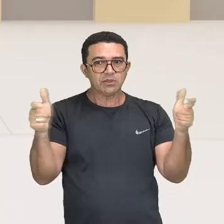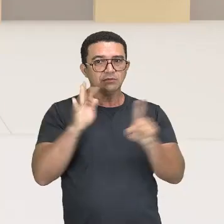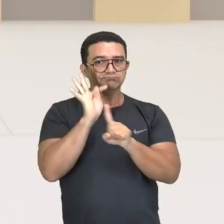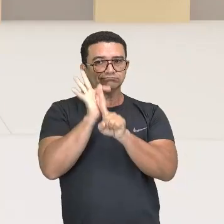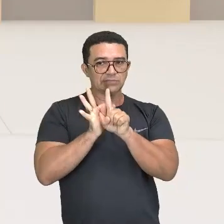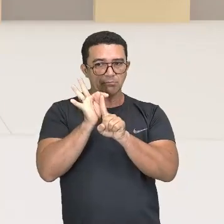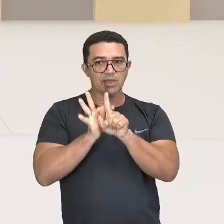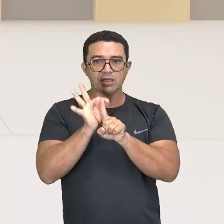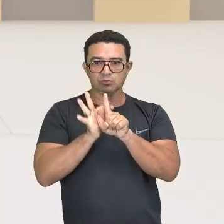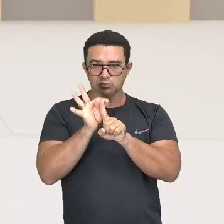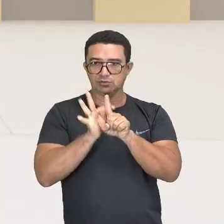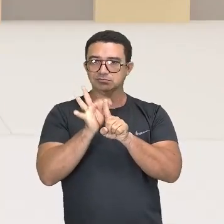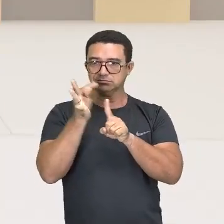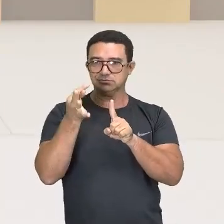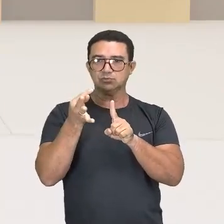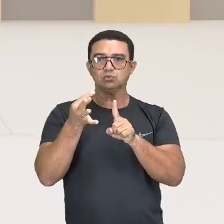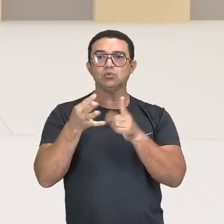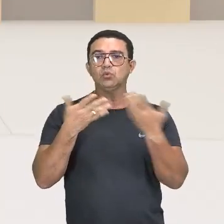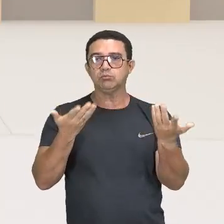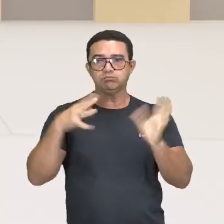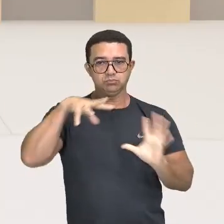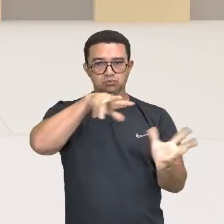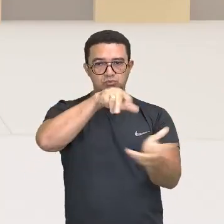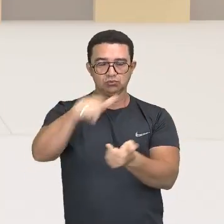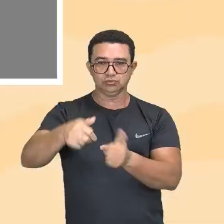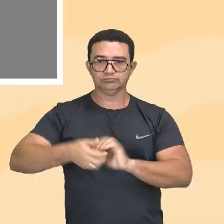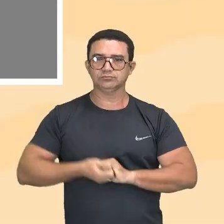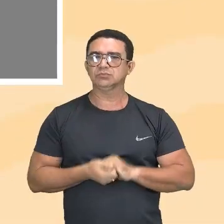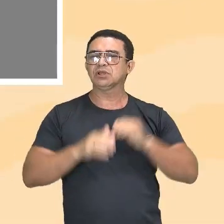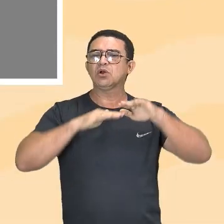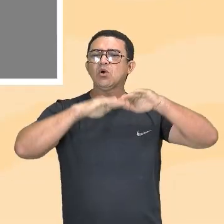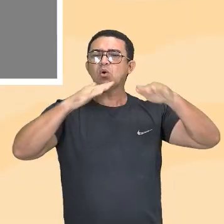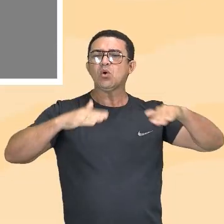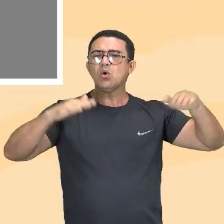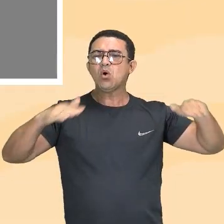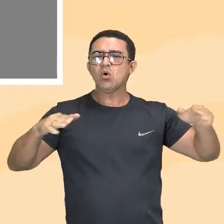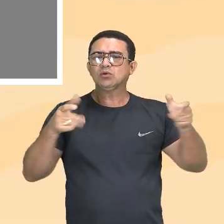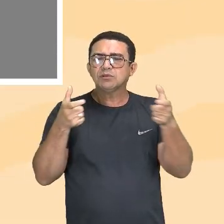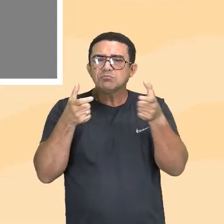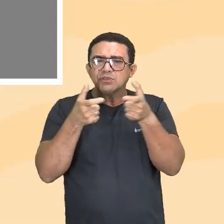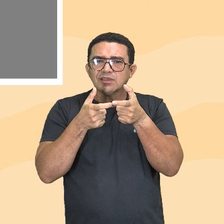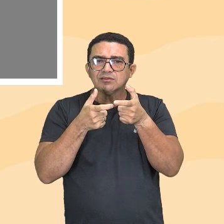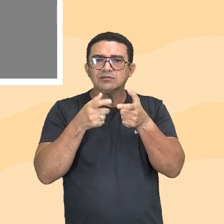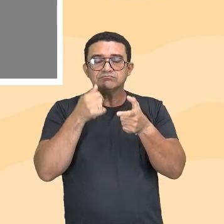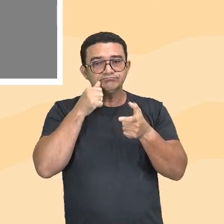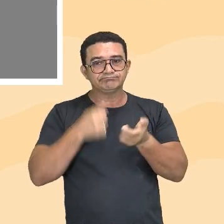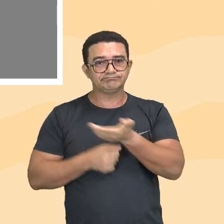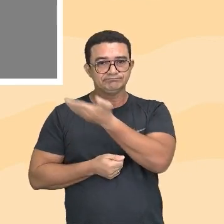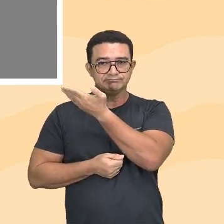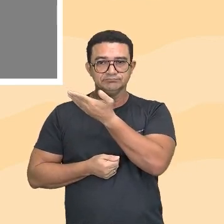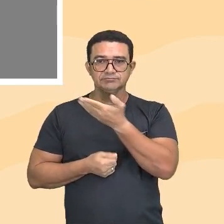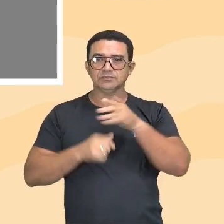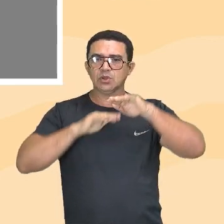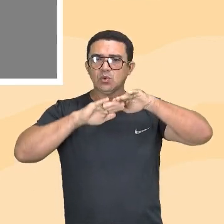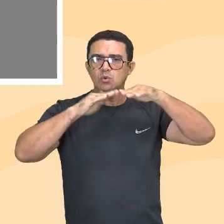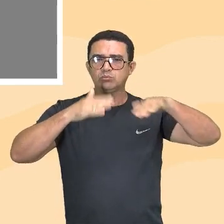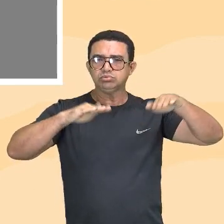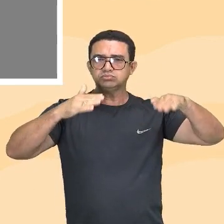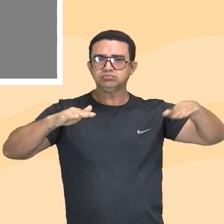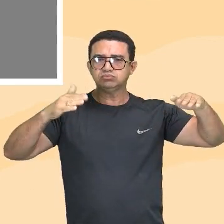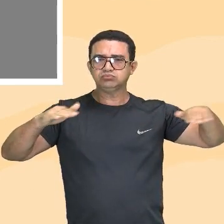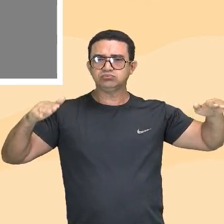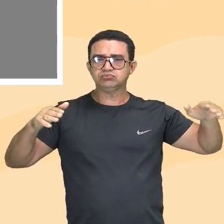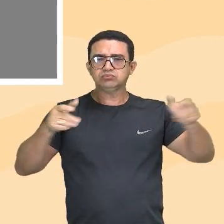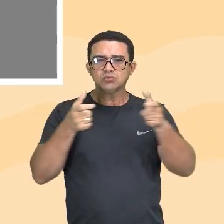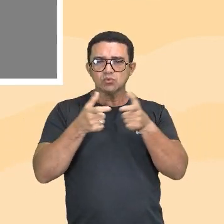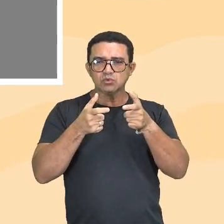planeta. Olha só, como é que é uma onda curta e uma onda longa? Veja só, nós temos aí uma onda curta, olha. Essa onda curta ela é